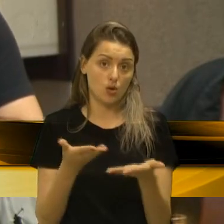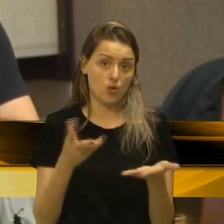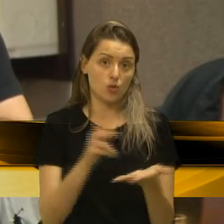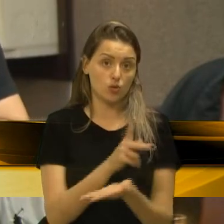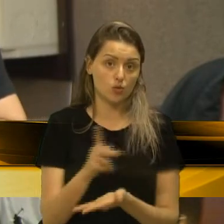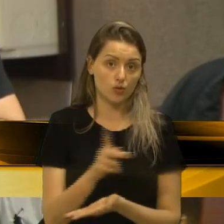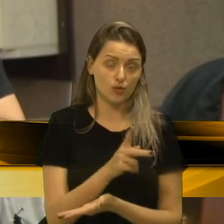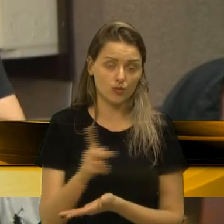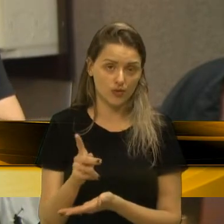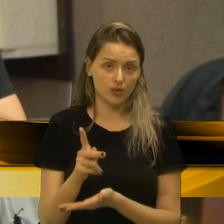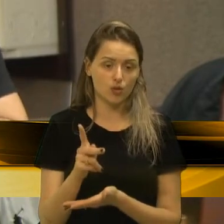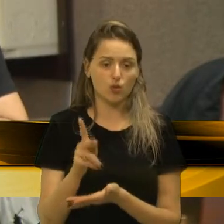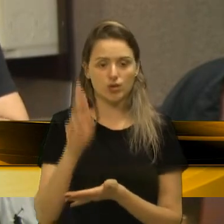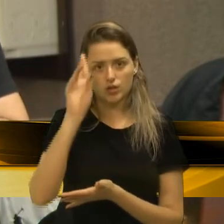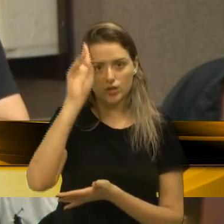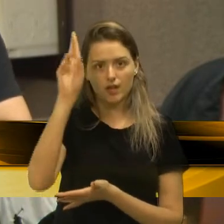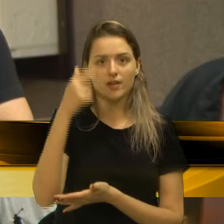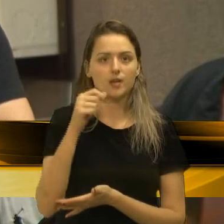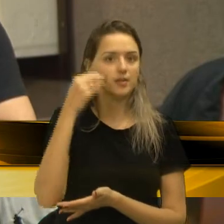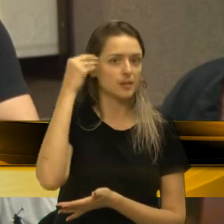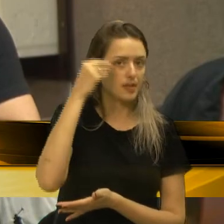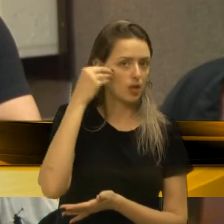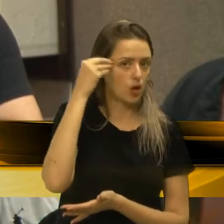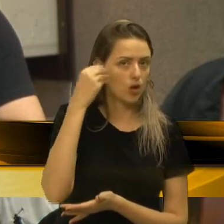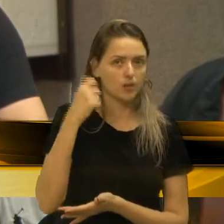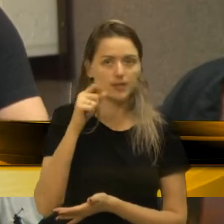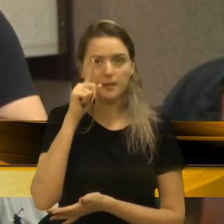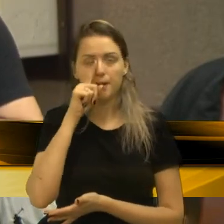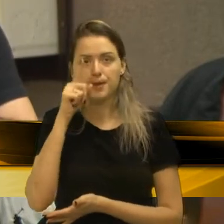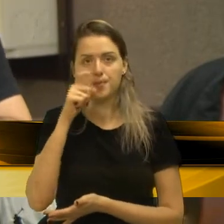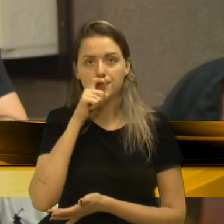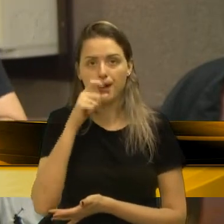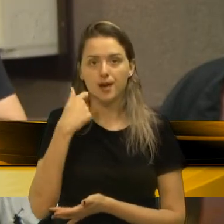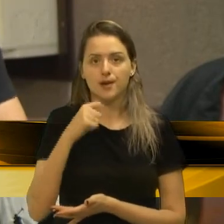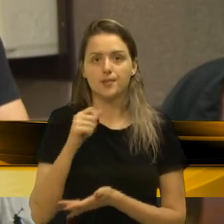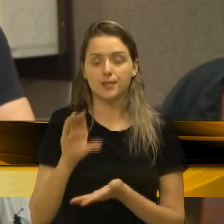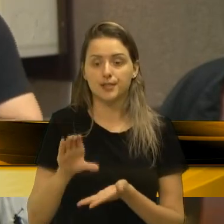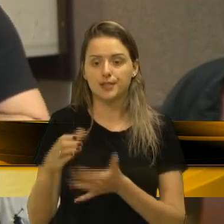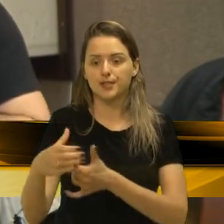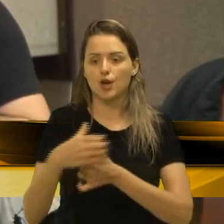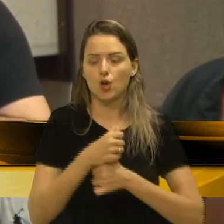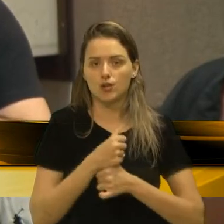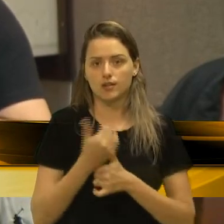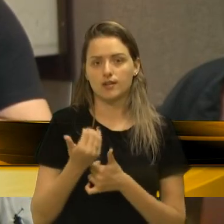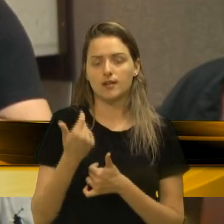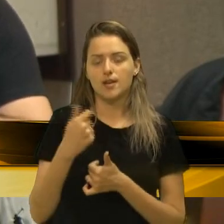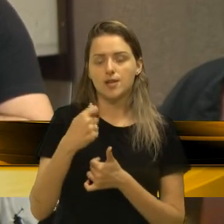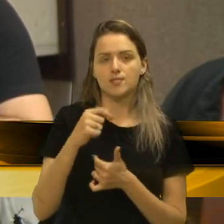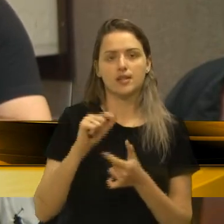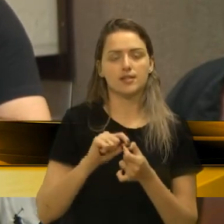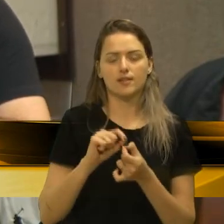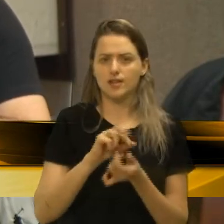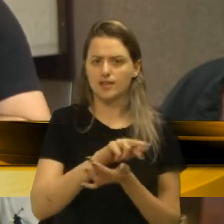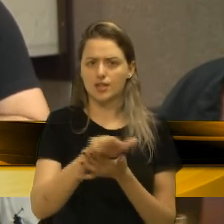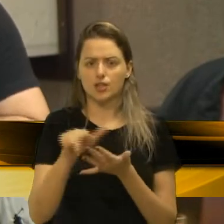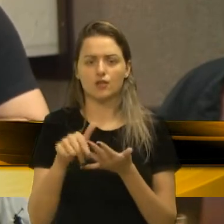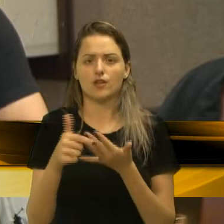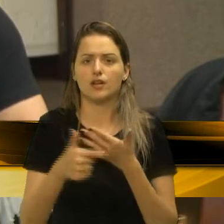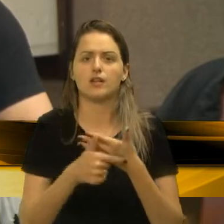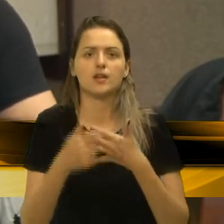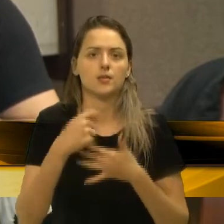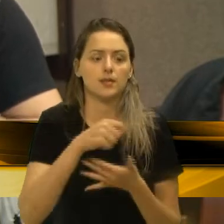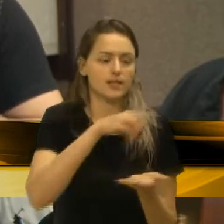ser professor, está na direção, ele tem que ser psicólogo, tem que ser mãe, tem que ser pai, tem que ser conselheiro tutelar, tem que ser tirar